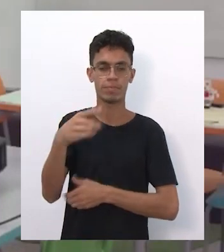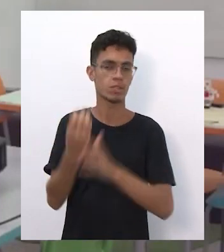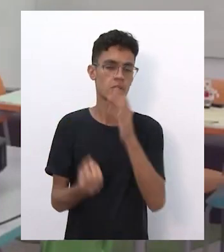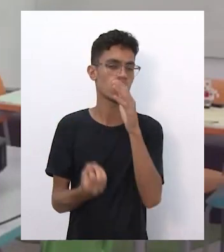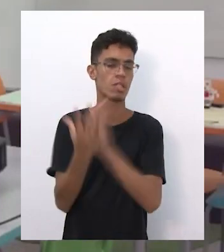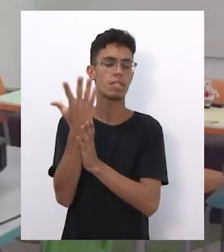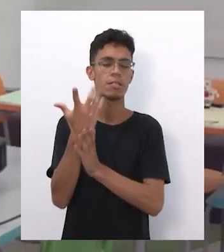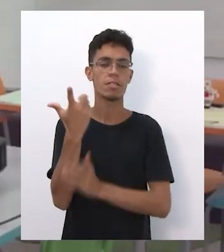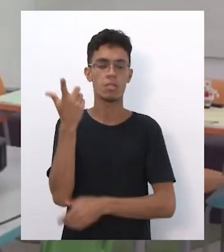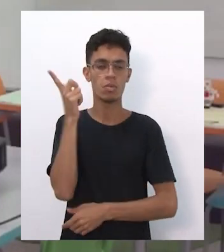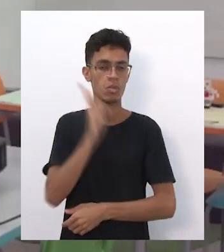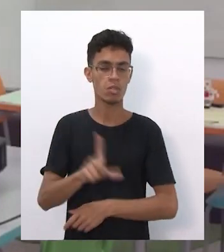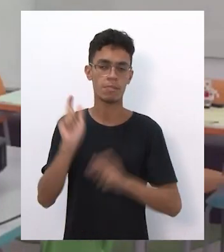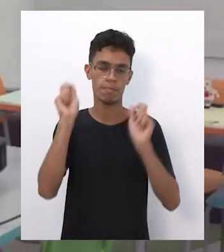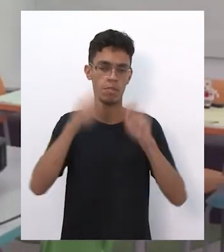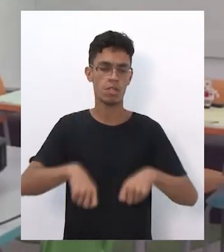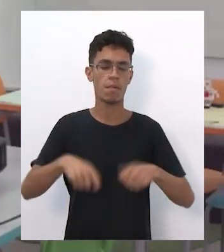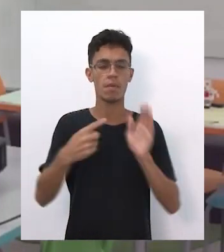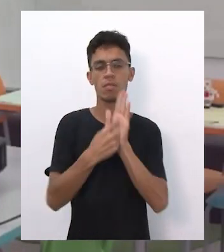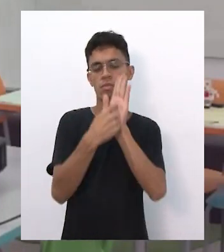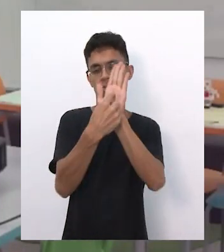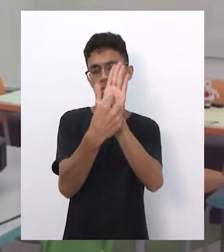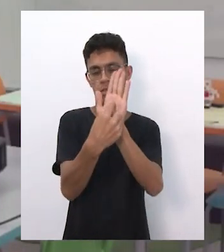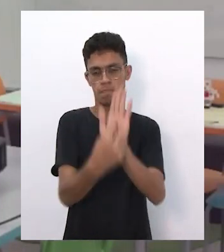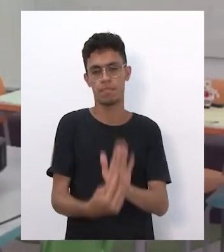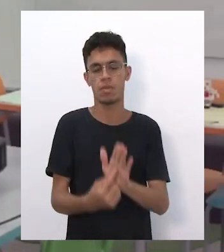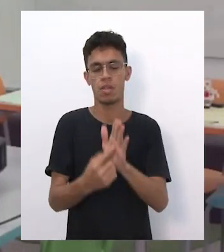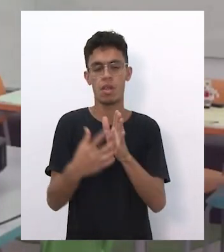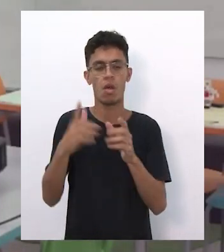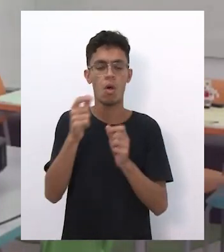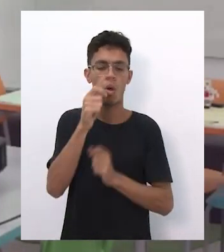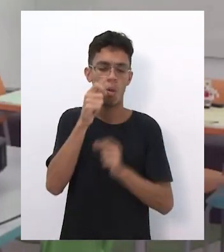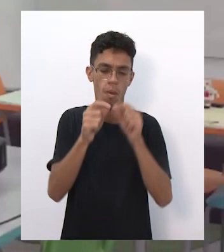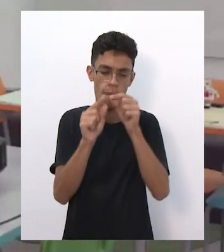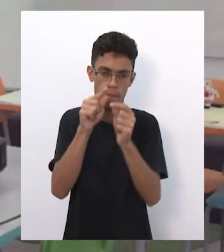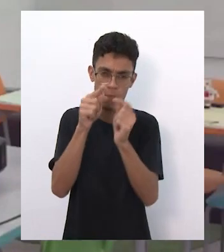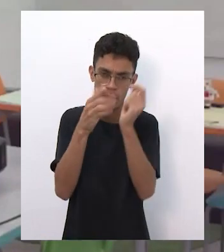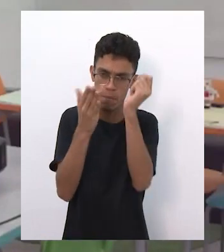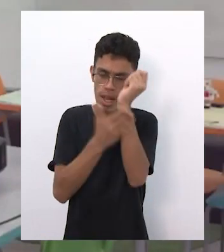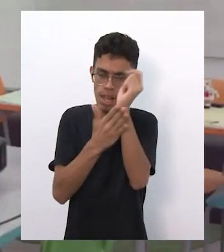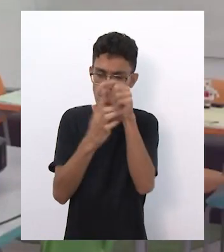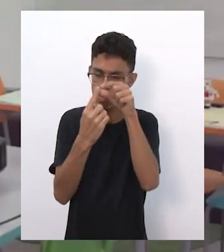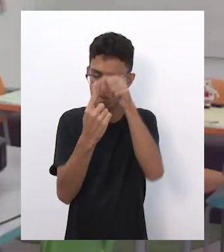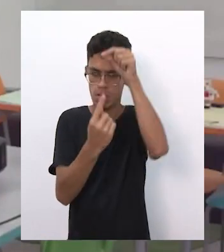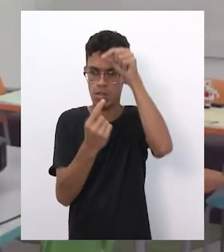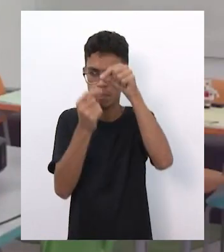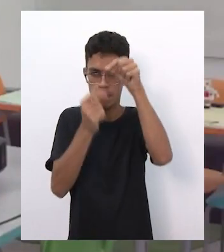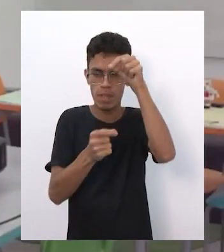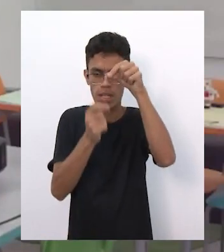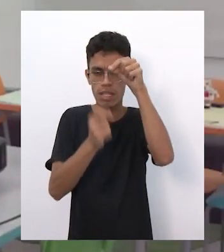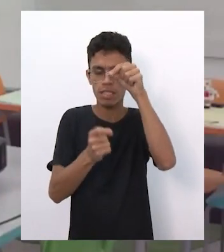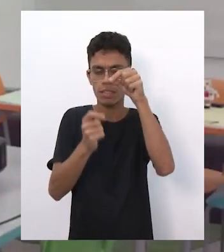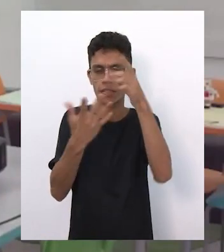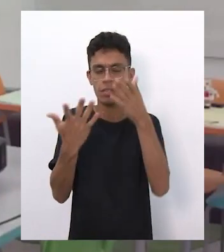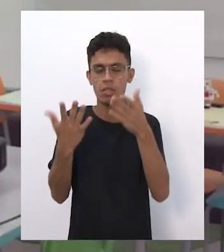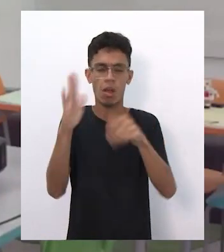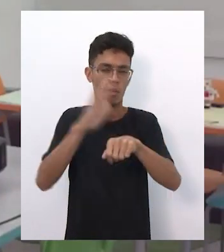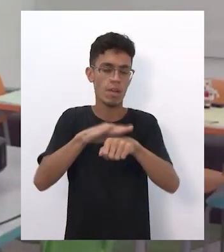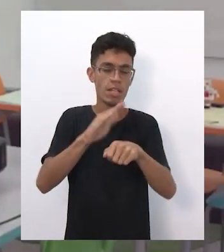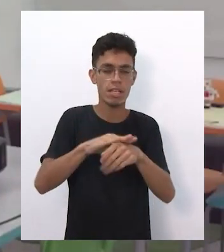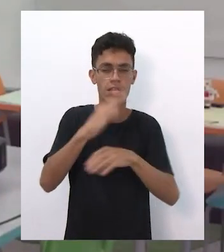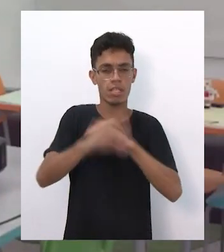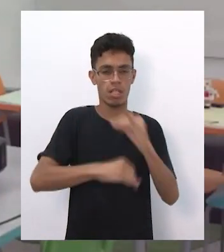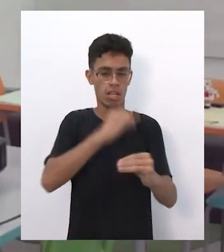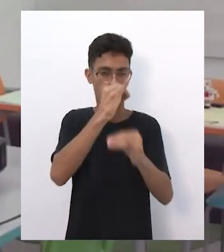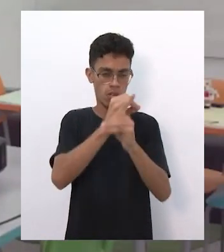a gente consegue então simular, reproduzir com esses palitos aquilo que as máquinas fazem